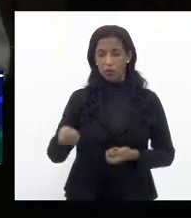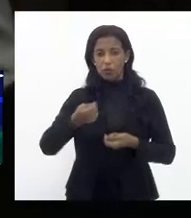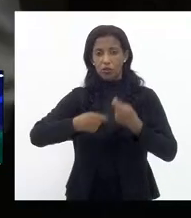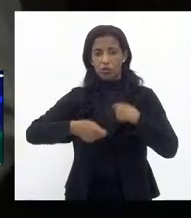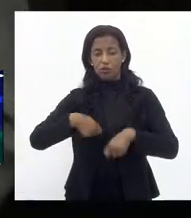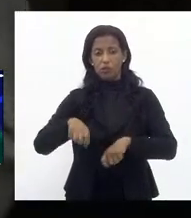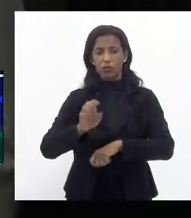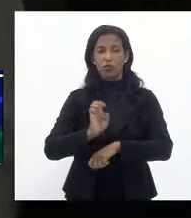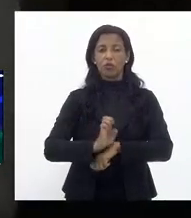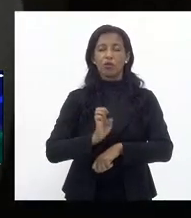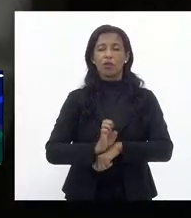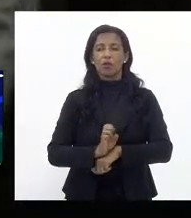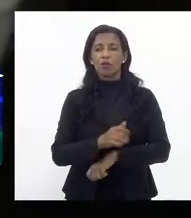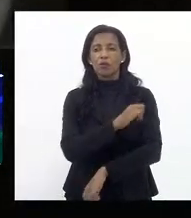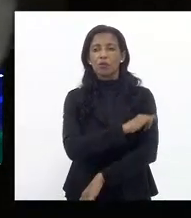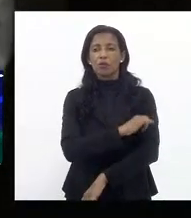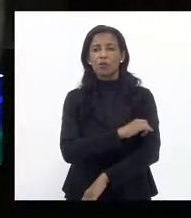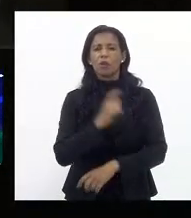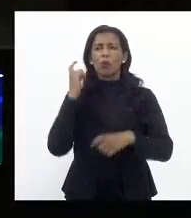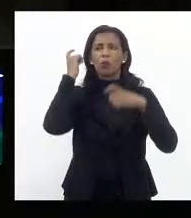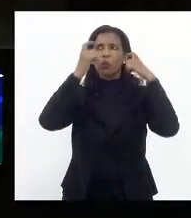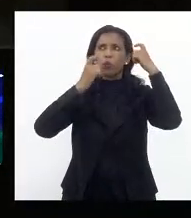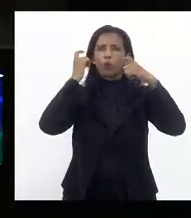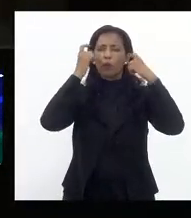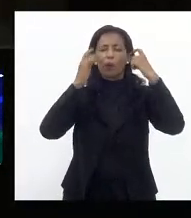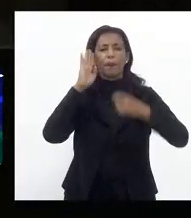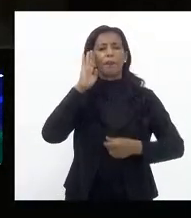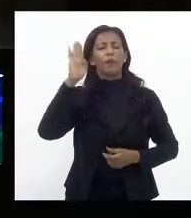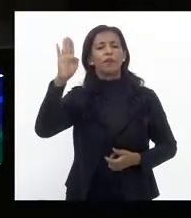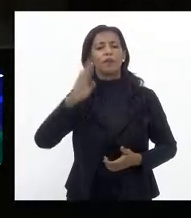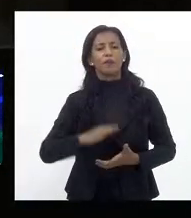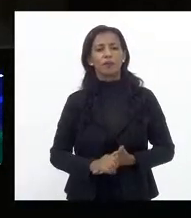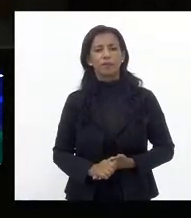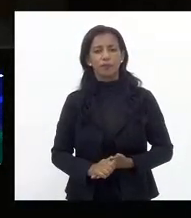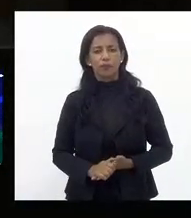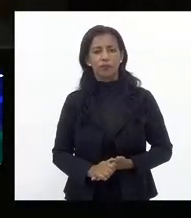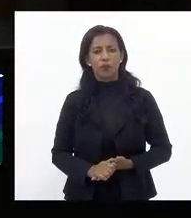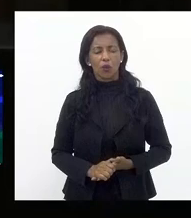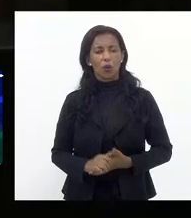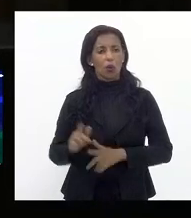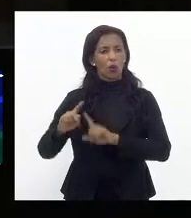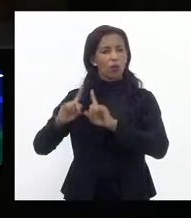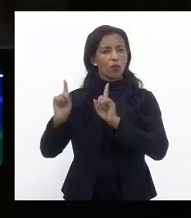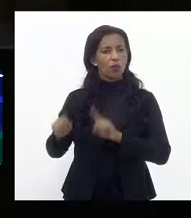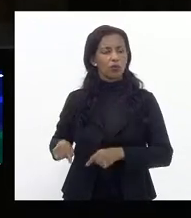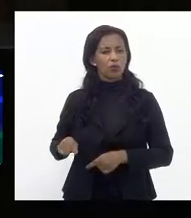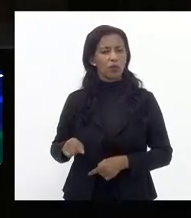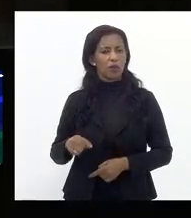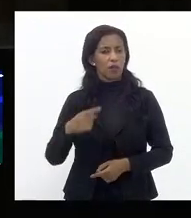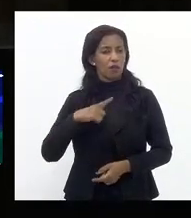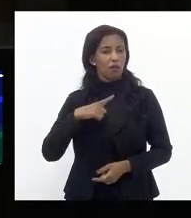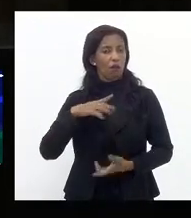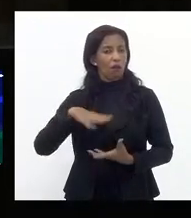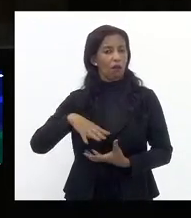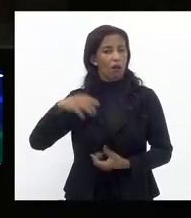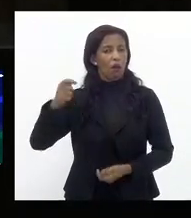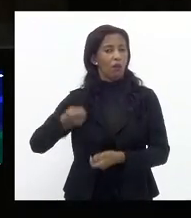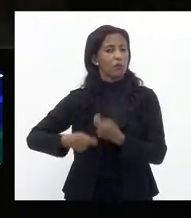o Estado do Rio de Janeiro sem preocupação, principalmente com o servidor que é a alma da